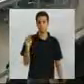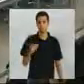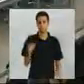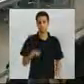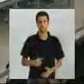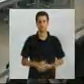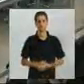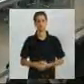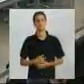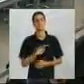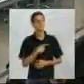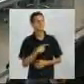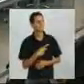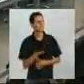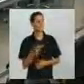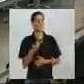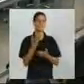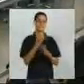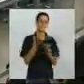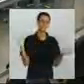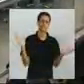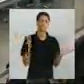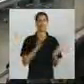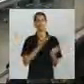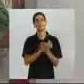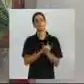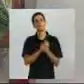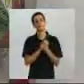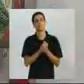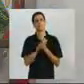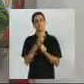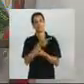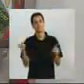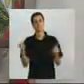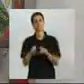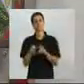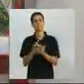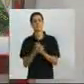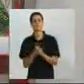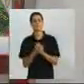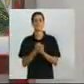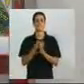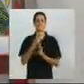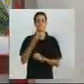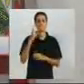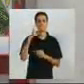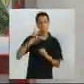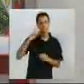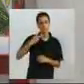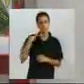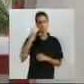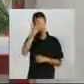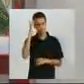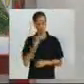Senhor Presidente, Vereador Mário, cumprimentando o nobre amigo, eu cumprimento também os demais colegas, vereadores, as pessoas aqui